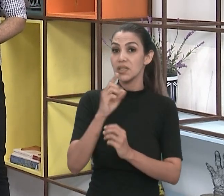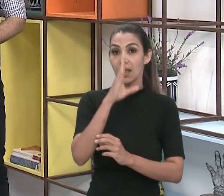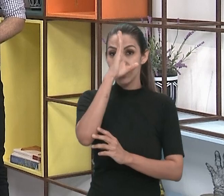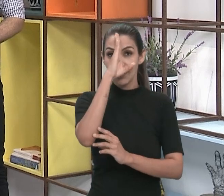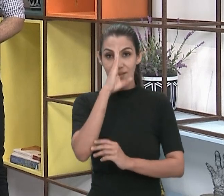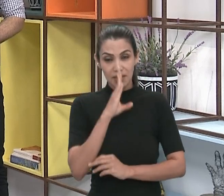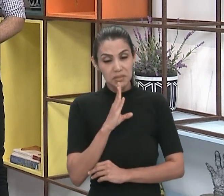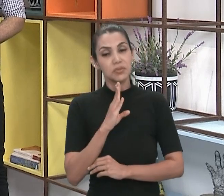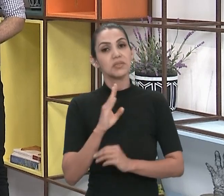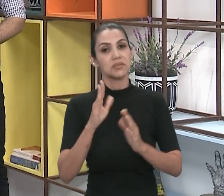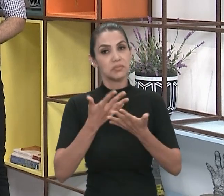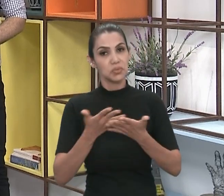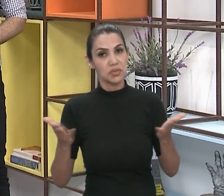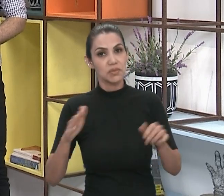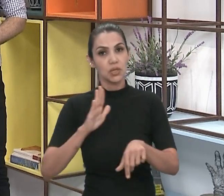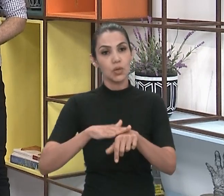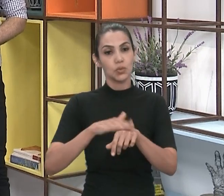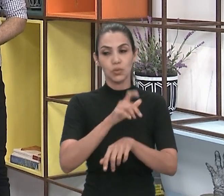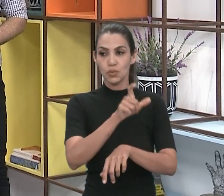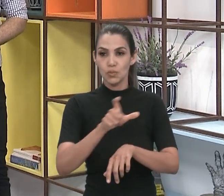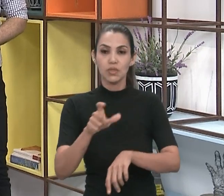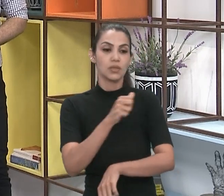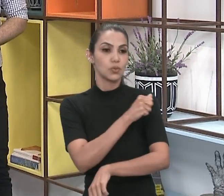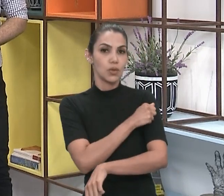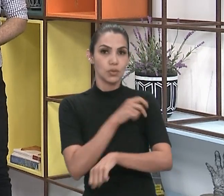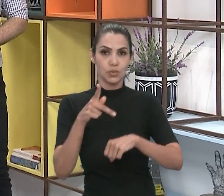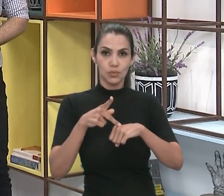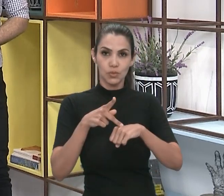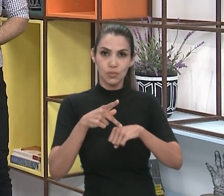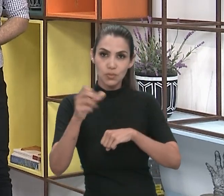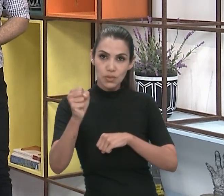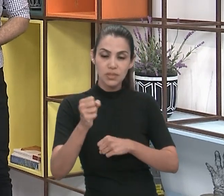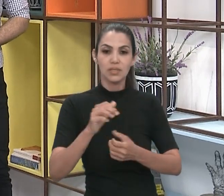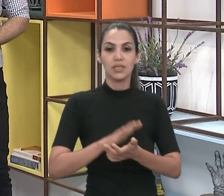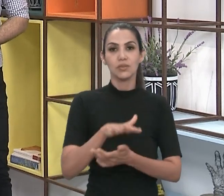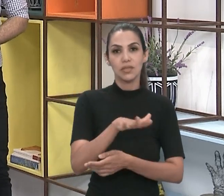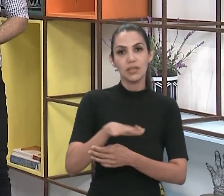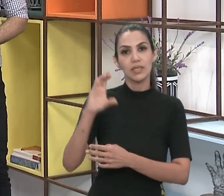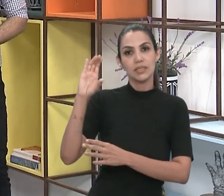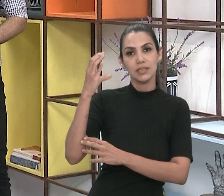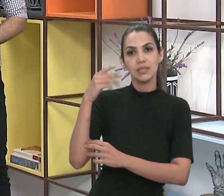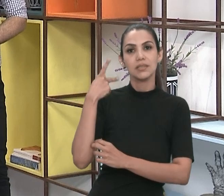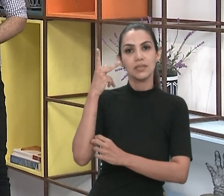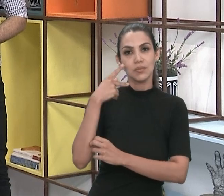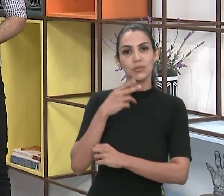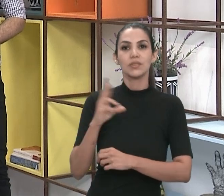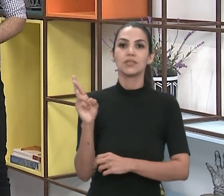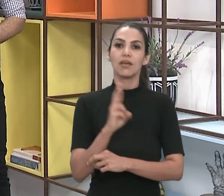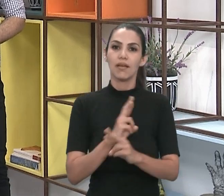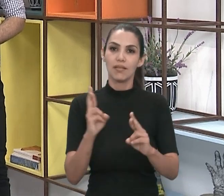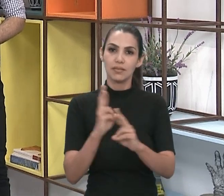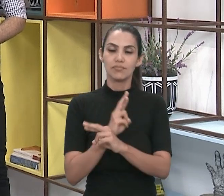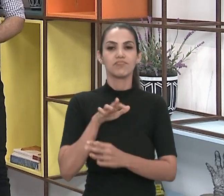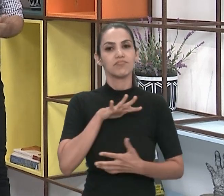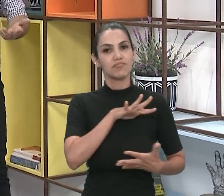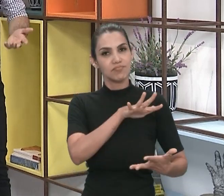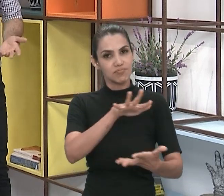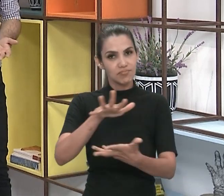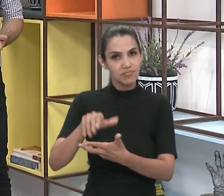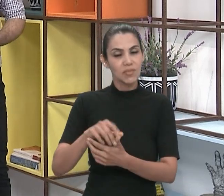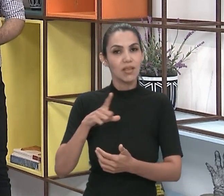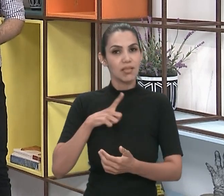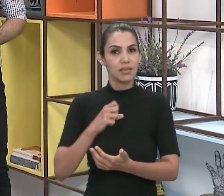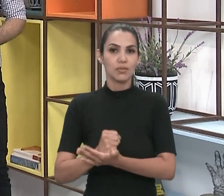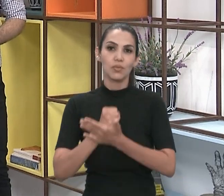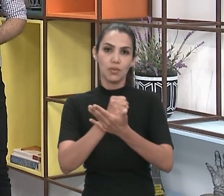gratuito e promovido por estudantes do Programa de Pós-Graduação em Ciência Política e Relações Internacionais, com o apoio